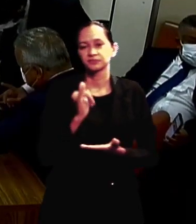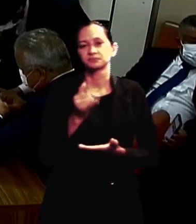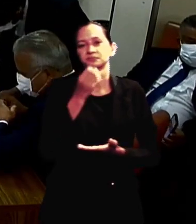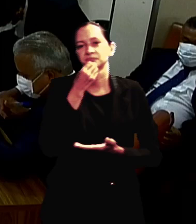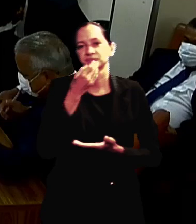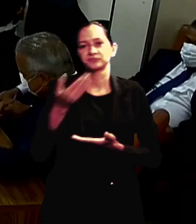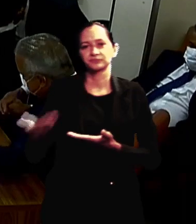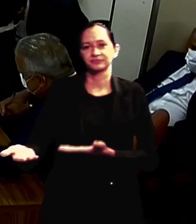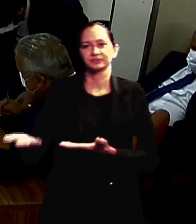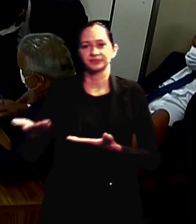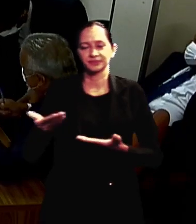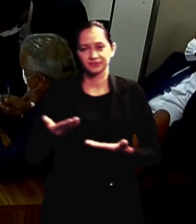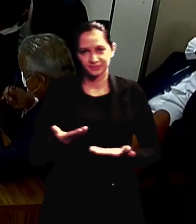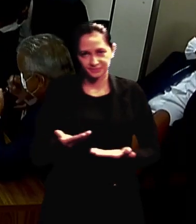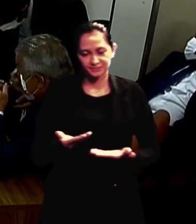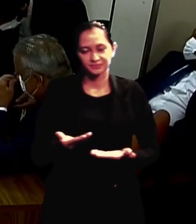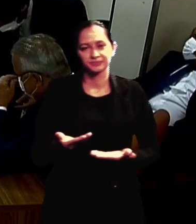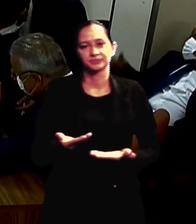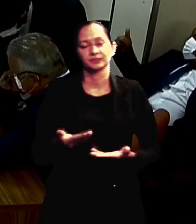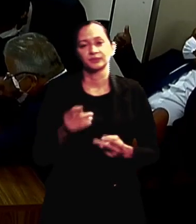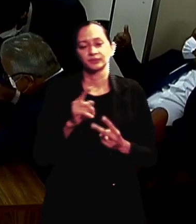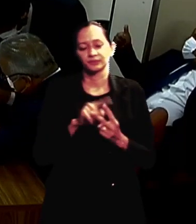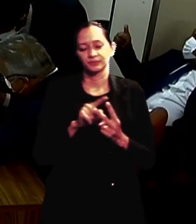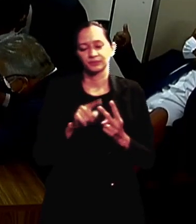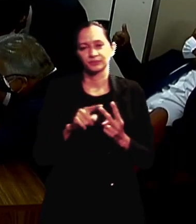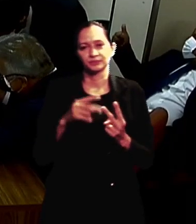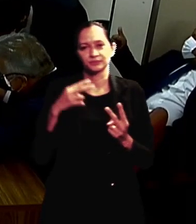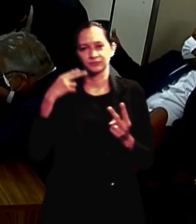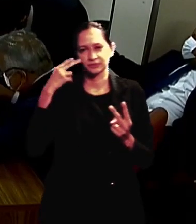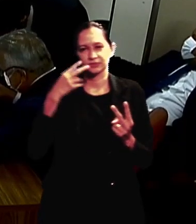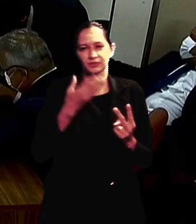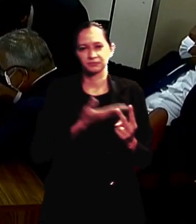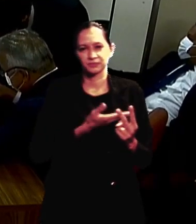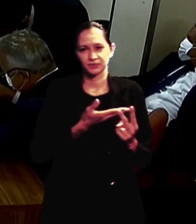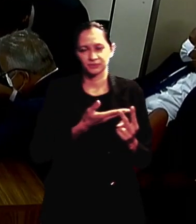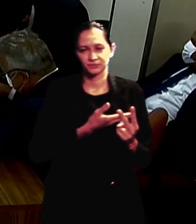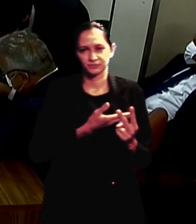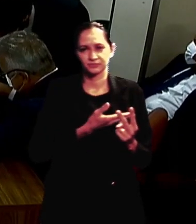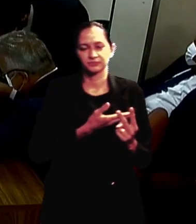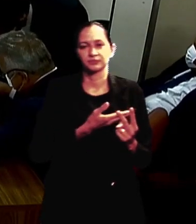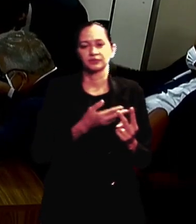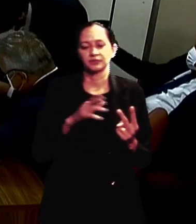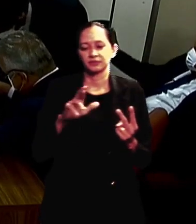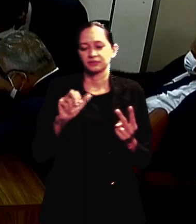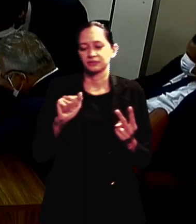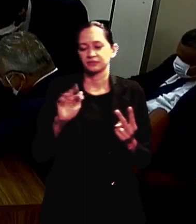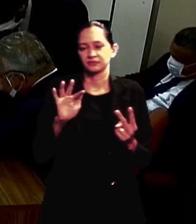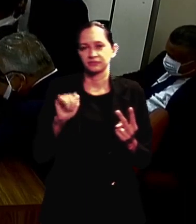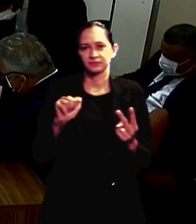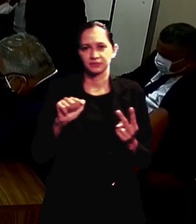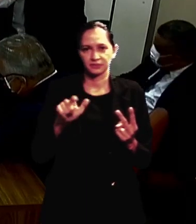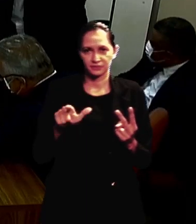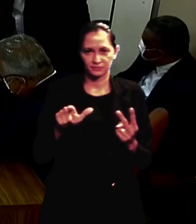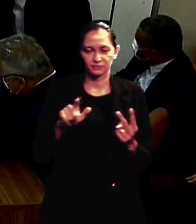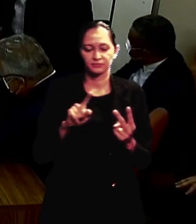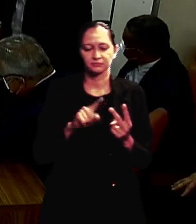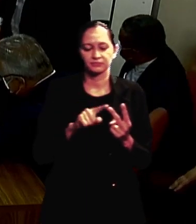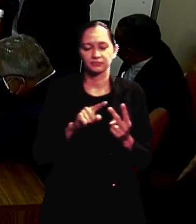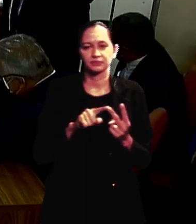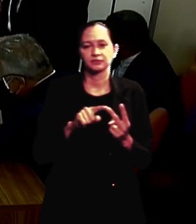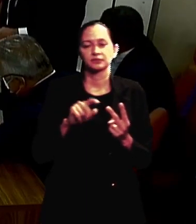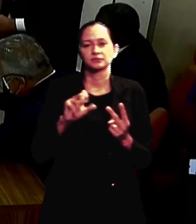boas-vindas aos nossos dois vereadores, amigos, Rafael da Saúde, vereador Santana,